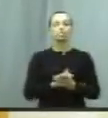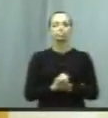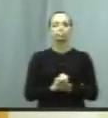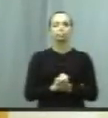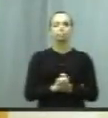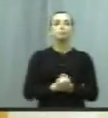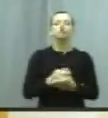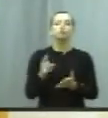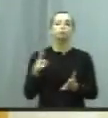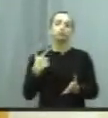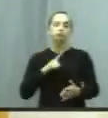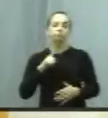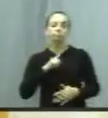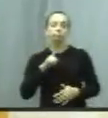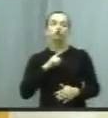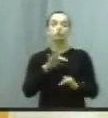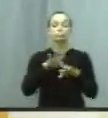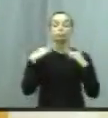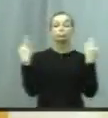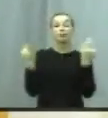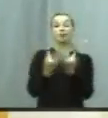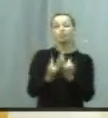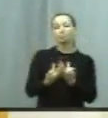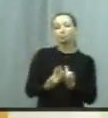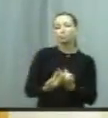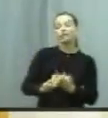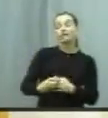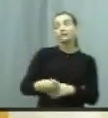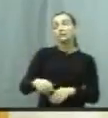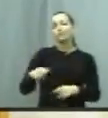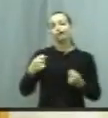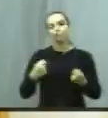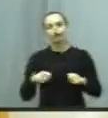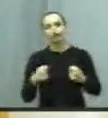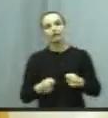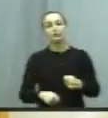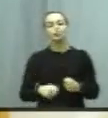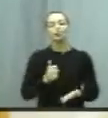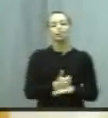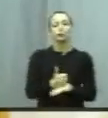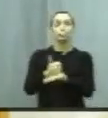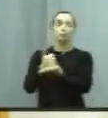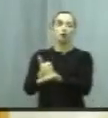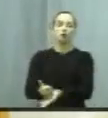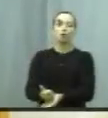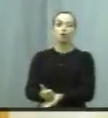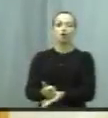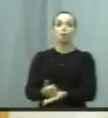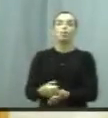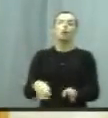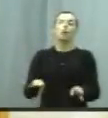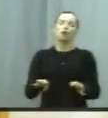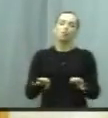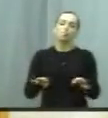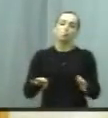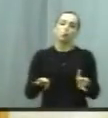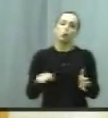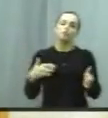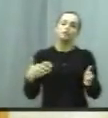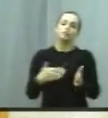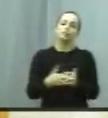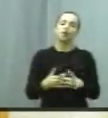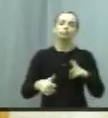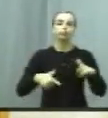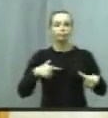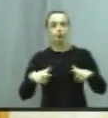já têm as famílias que dependem daquele apoio até que consigam arruma emprego enfim superar a situação de vulnerabilidade